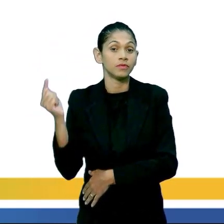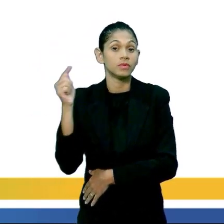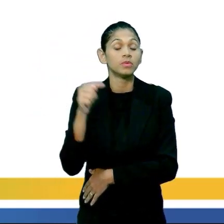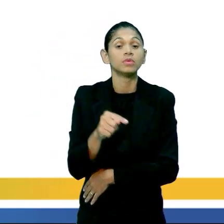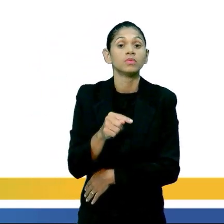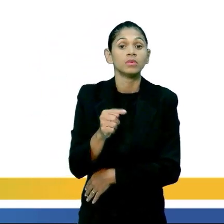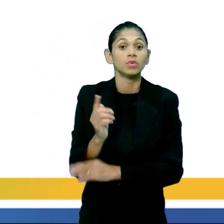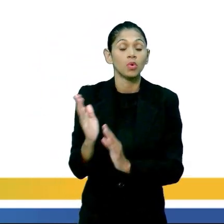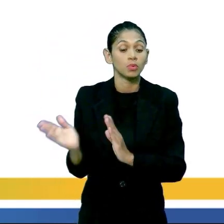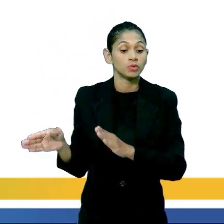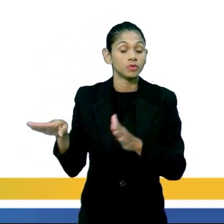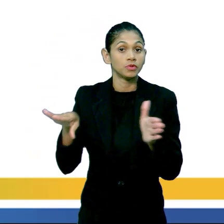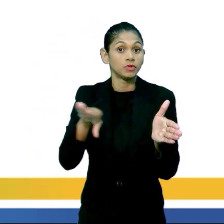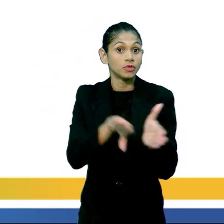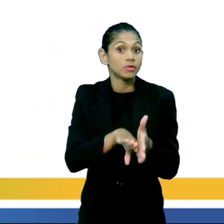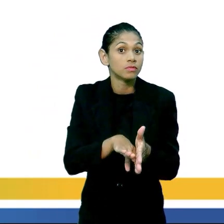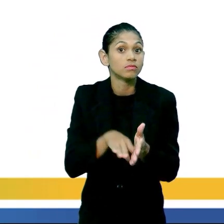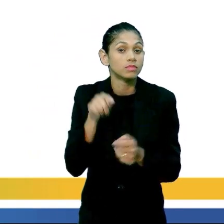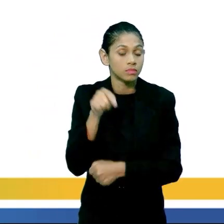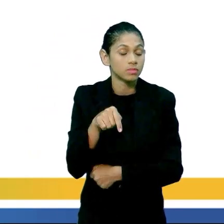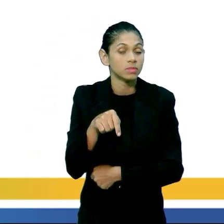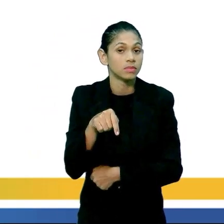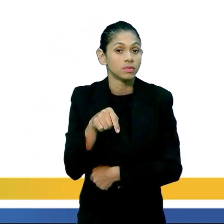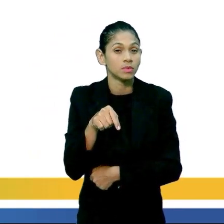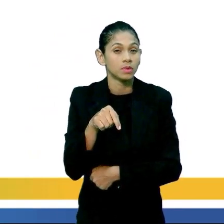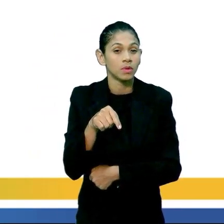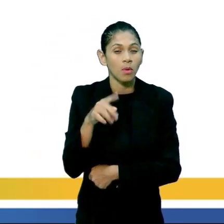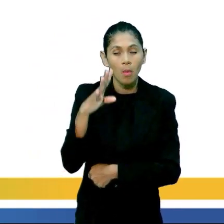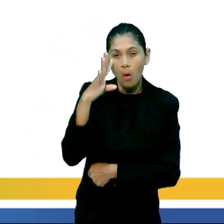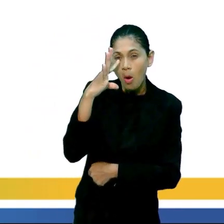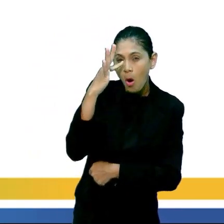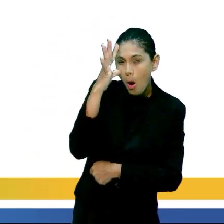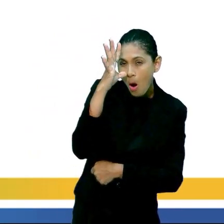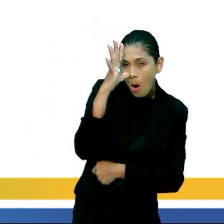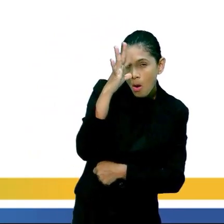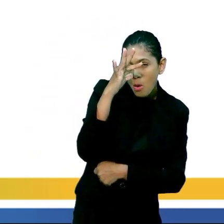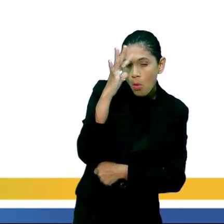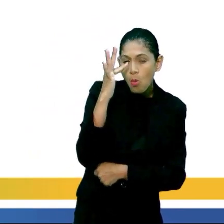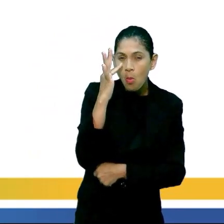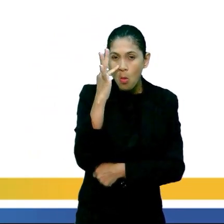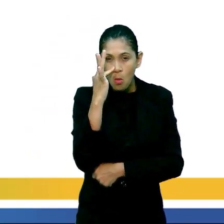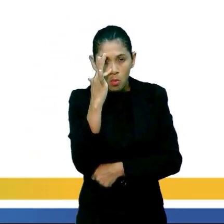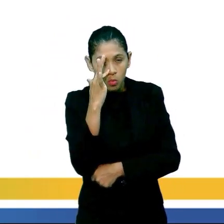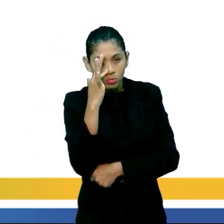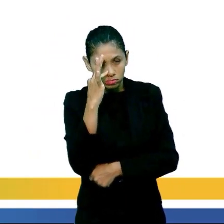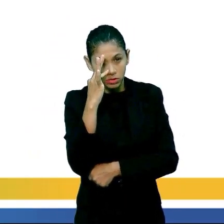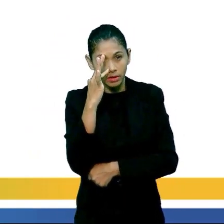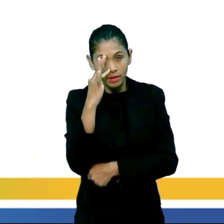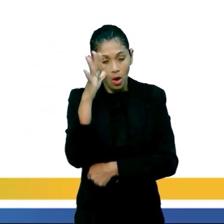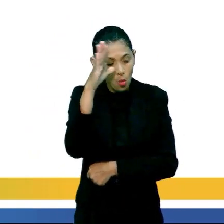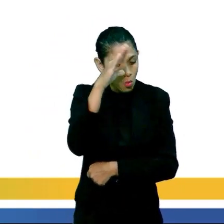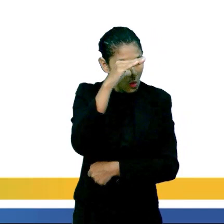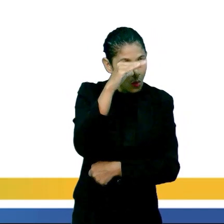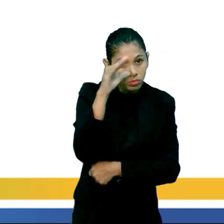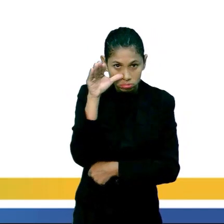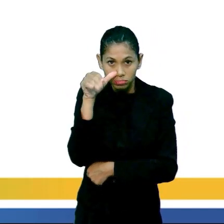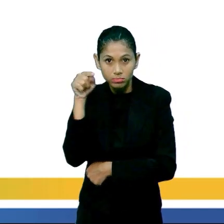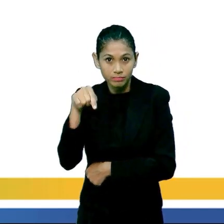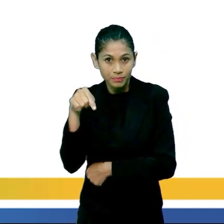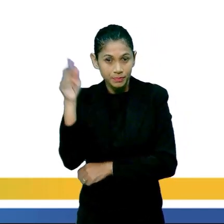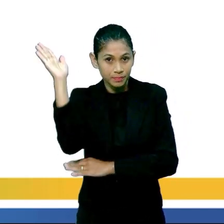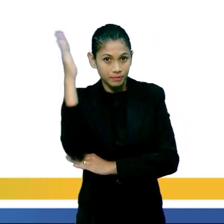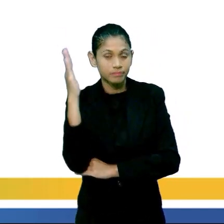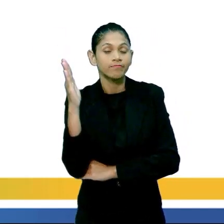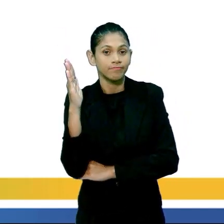território que ainda não era Brasil, né? Mas vai ser batizado assim em seguida. Dois tipos de explorações foram implementadas.